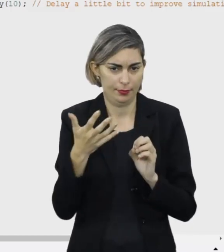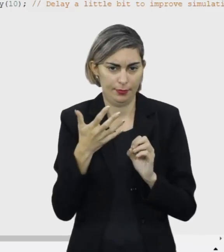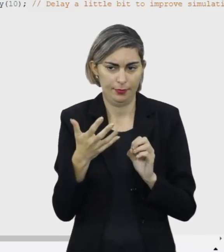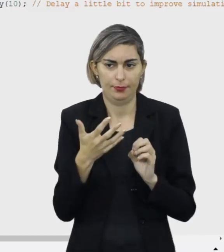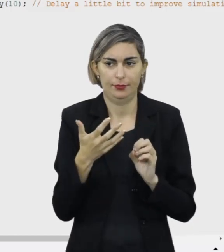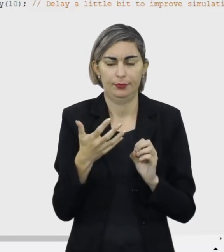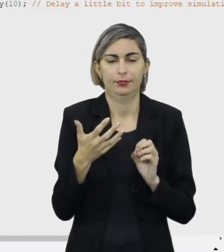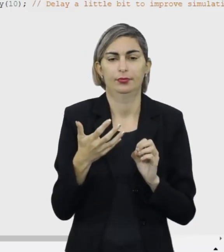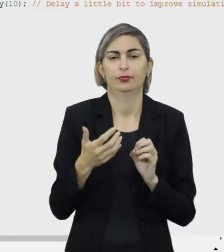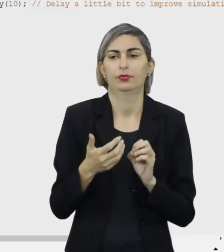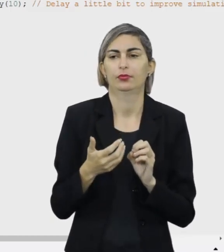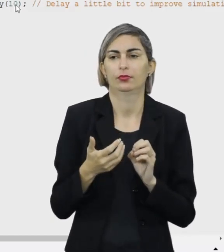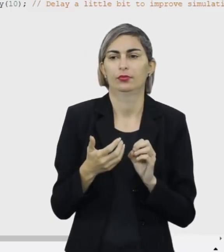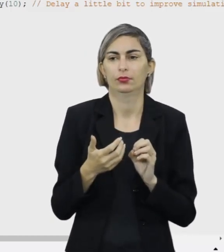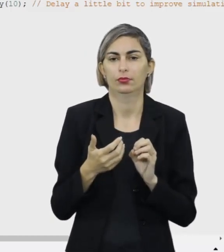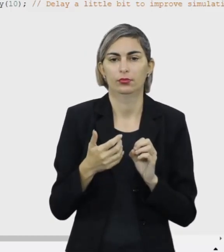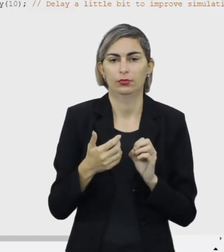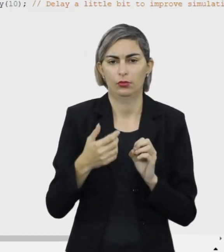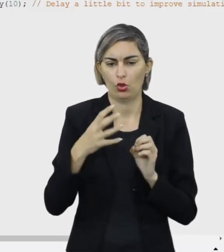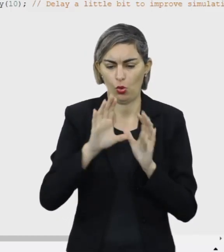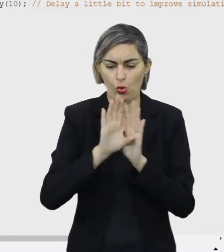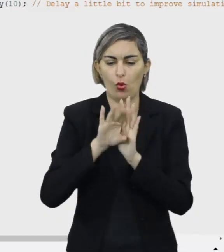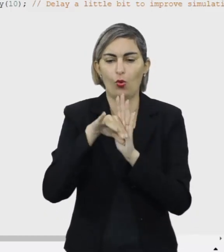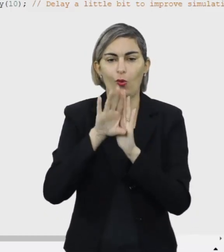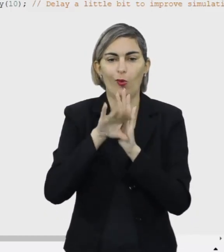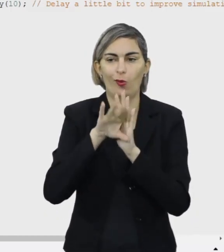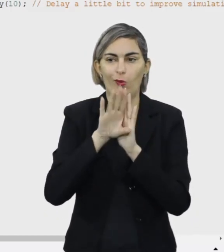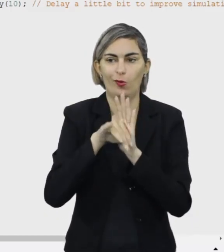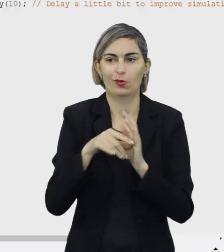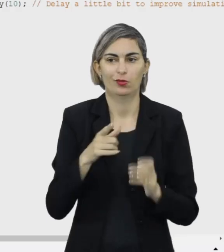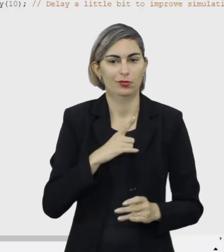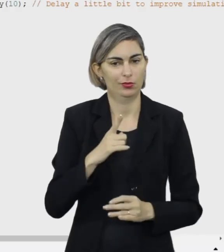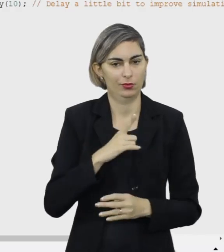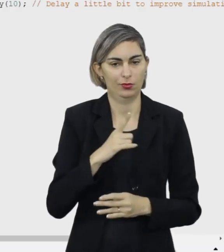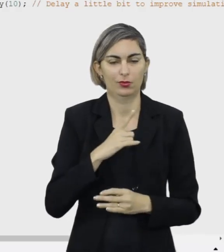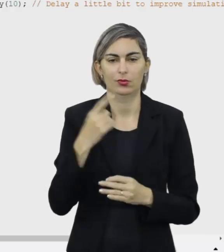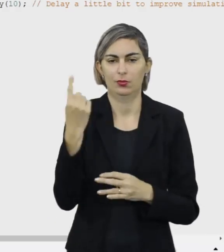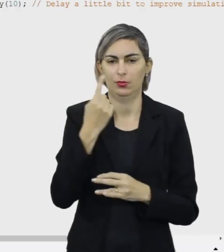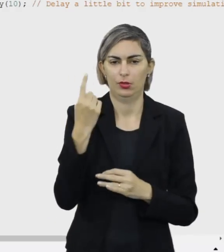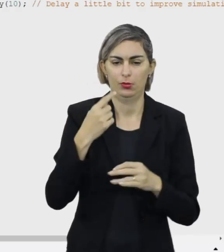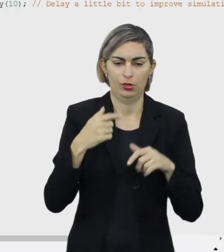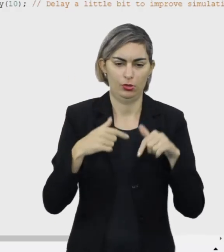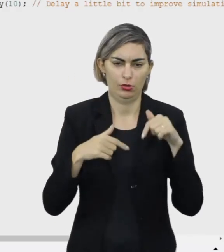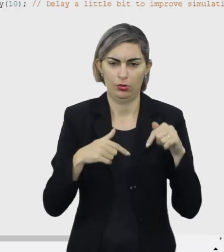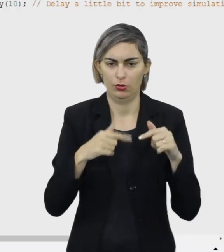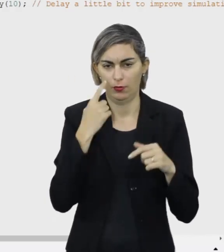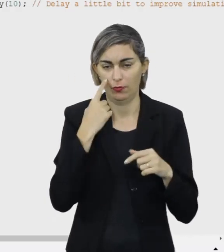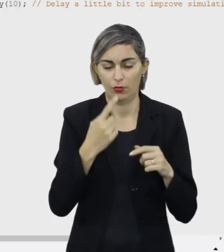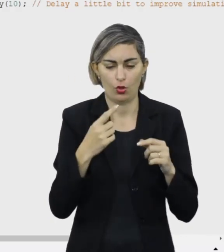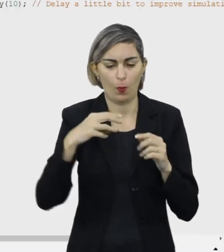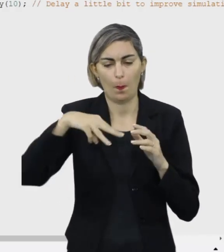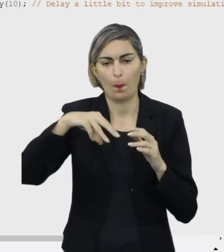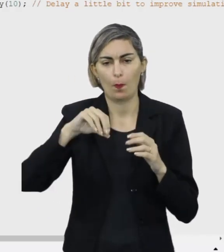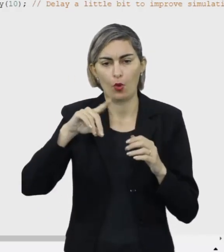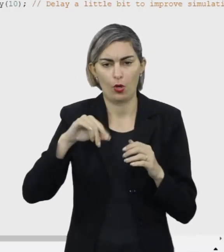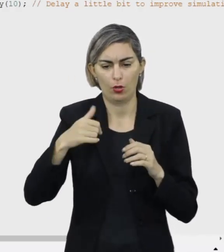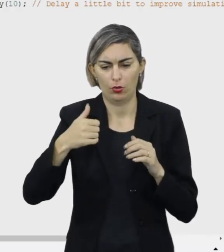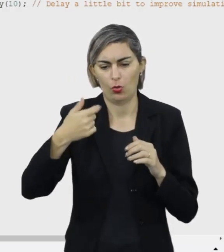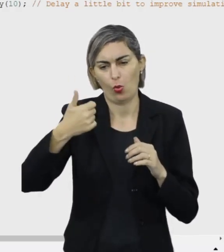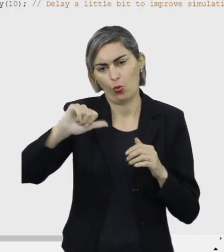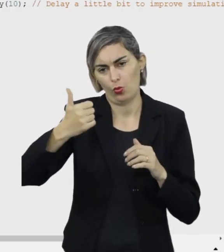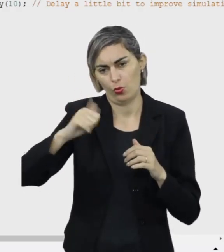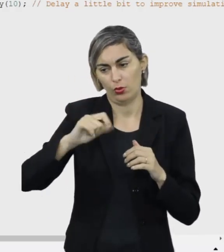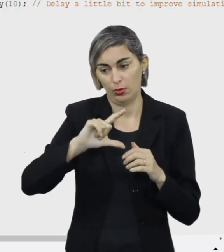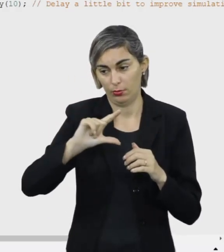trabalhar em código, você vai ter que primeiro dizer que o modo do pino 11 é de